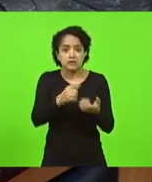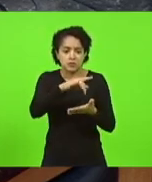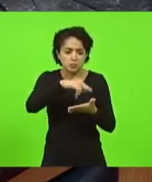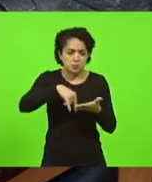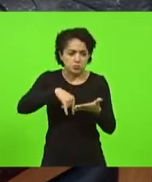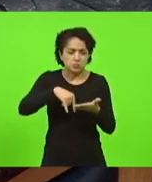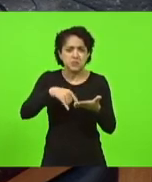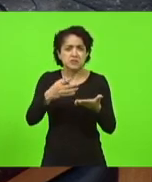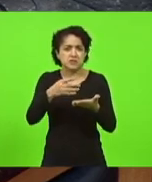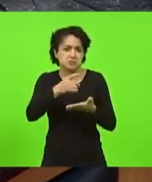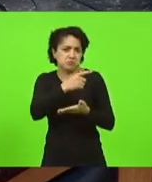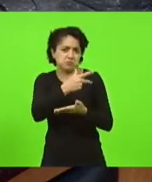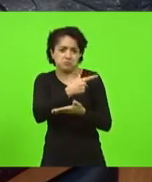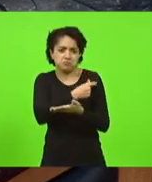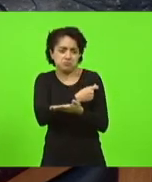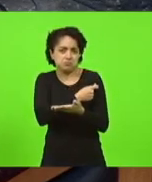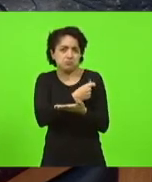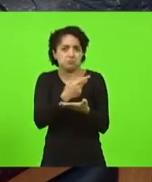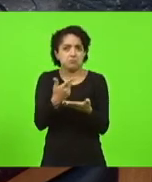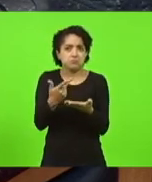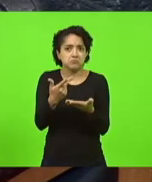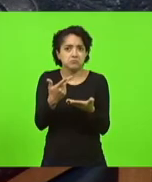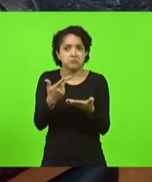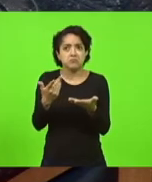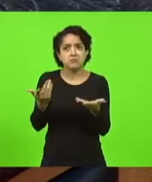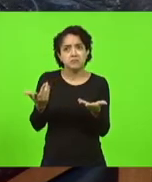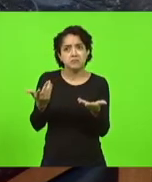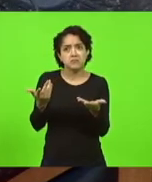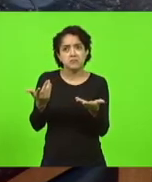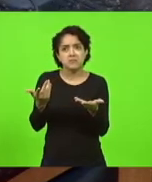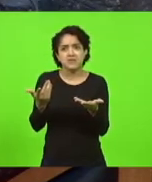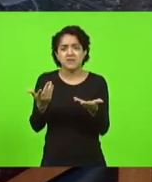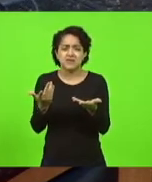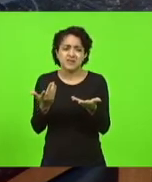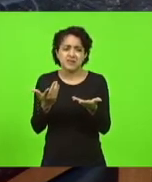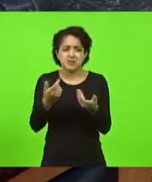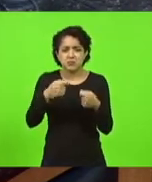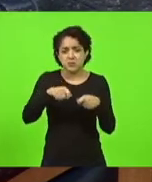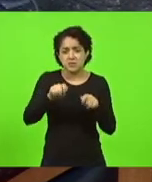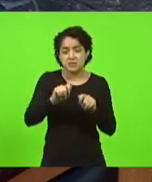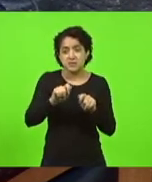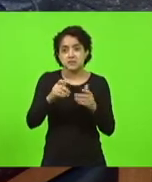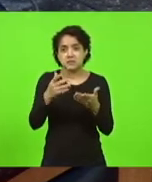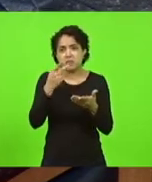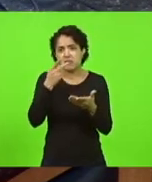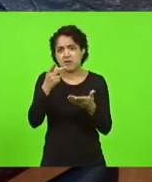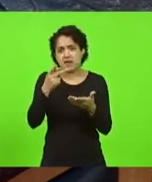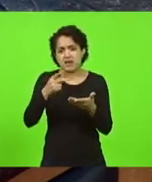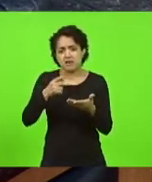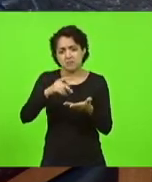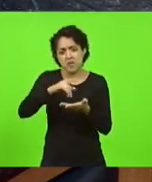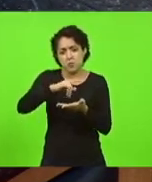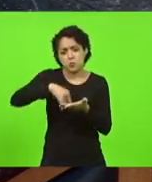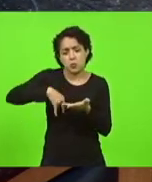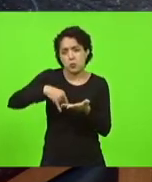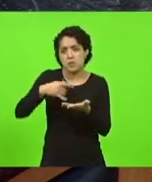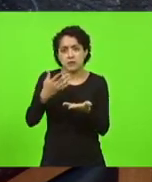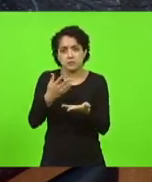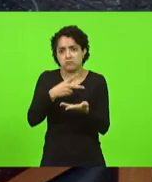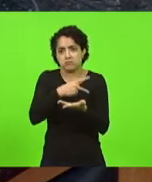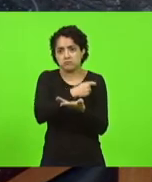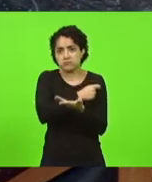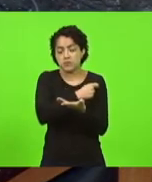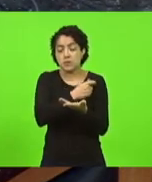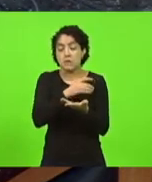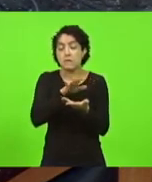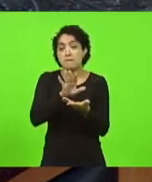acho, como é que se diz, um pouco antipático falar passaporte, da carteira vacinal, né? Mas